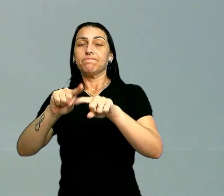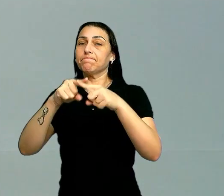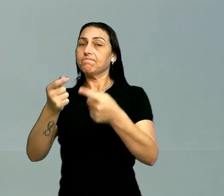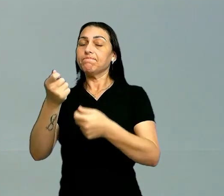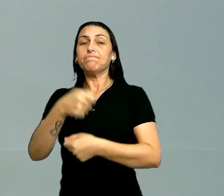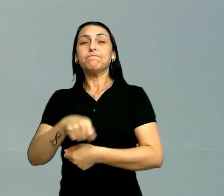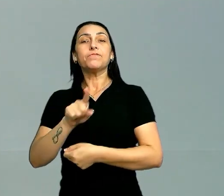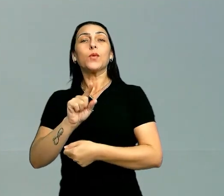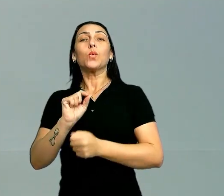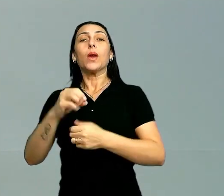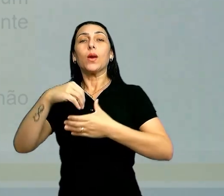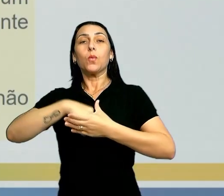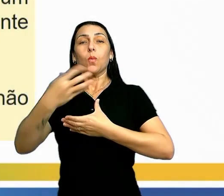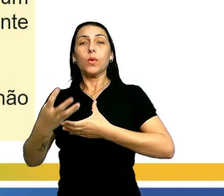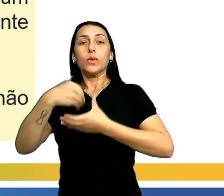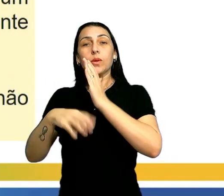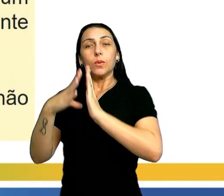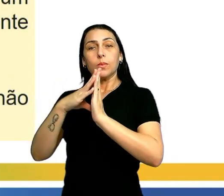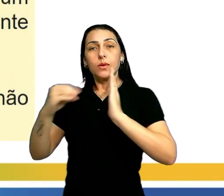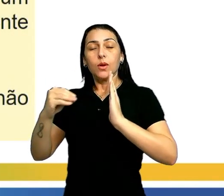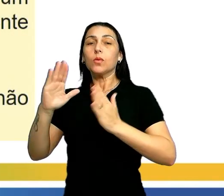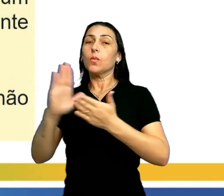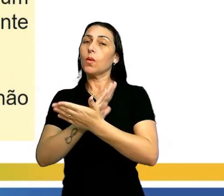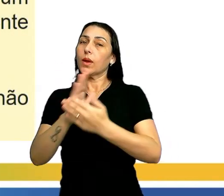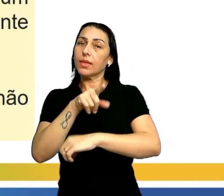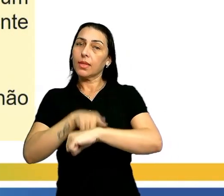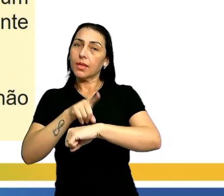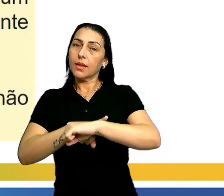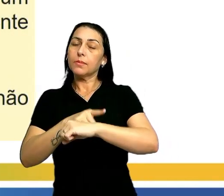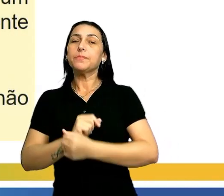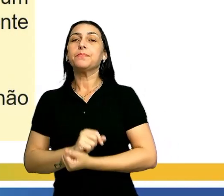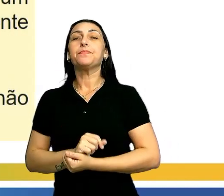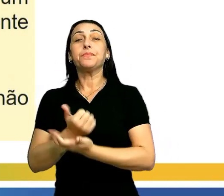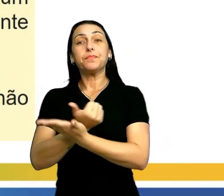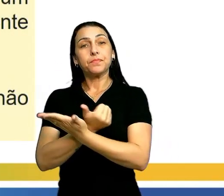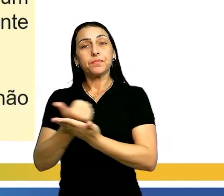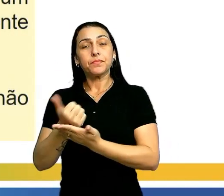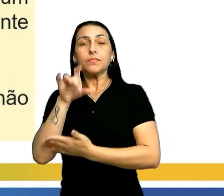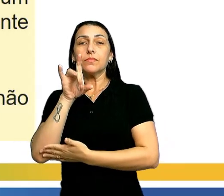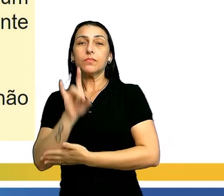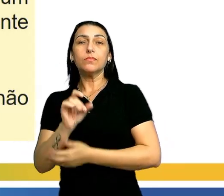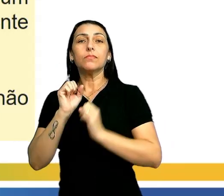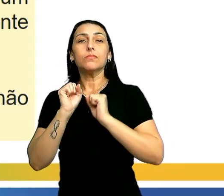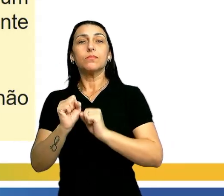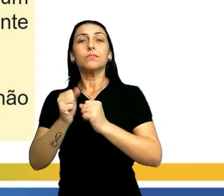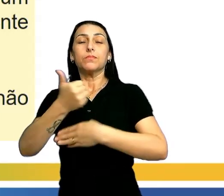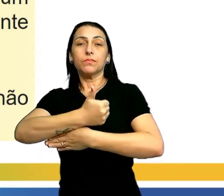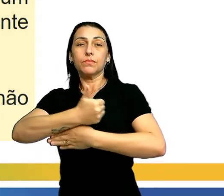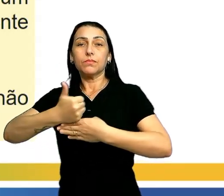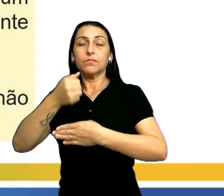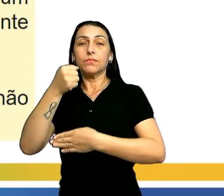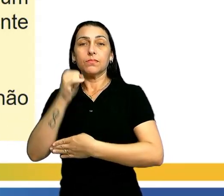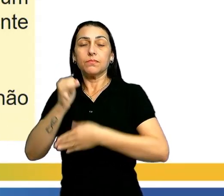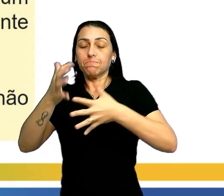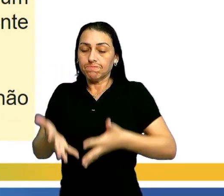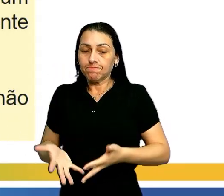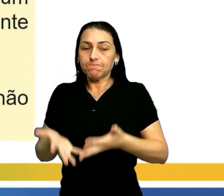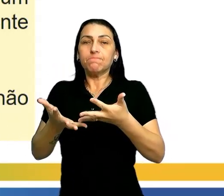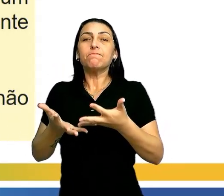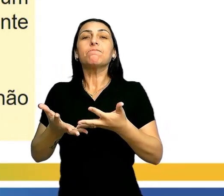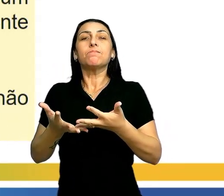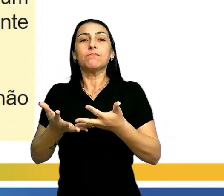deve ser uma atitude imitada em qualquer situação. Uma ação só pode ser moral se for motivada